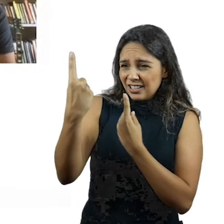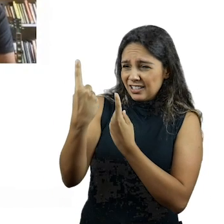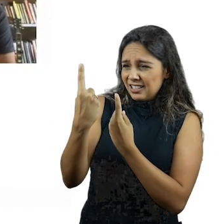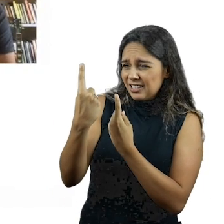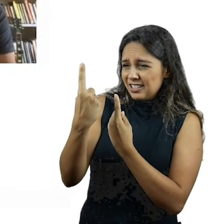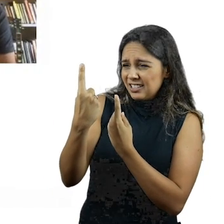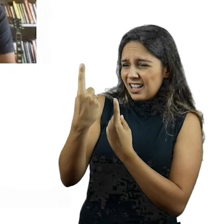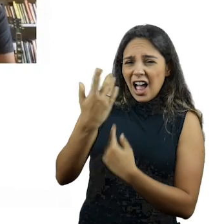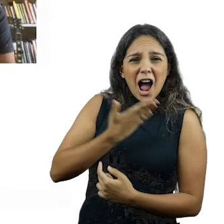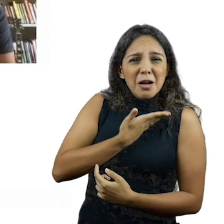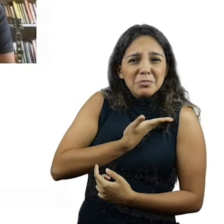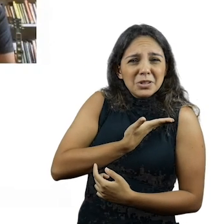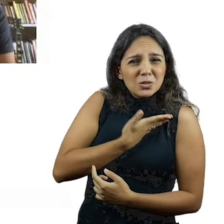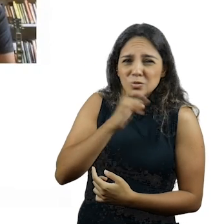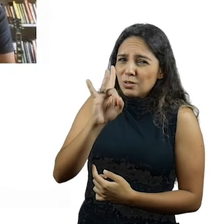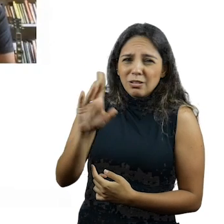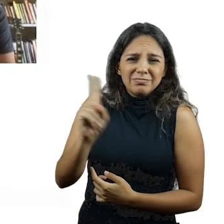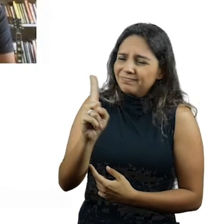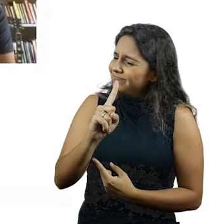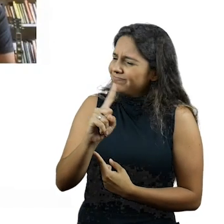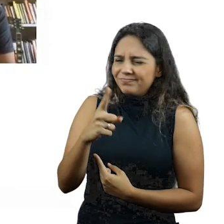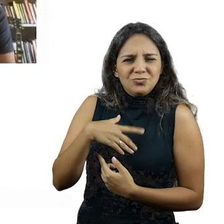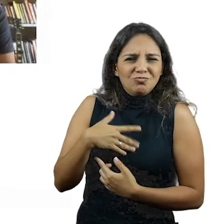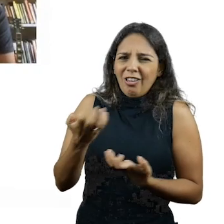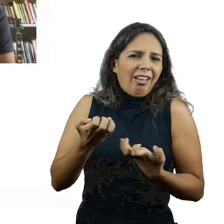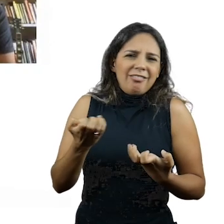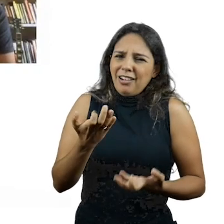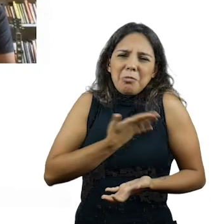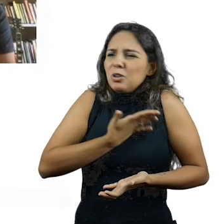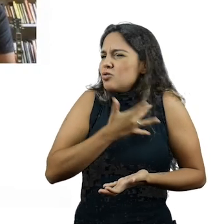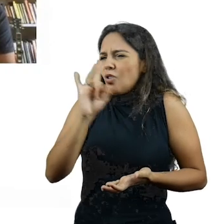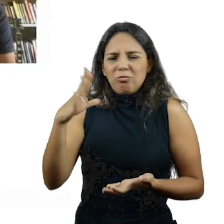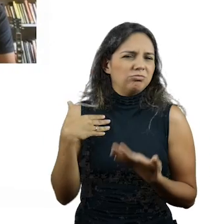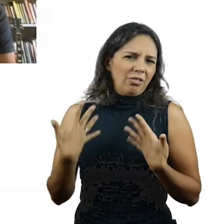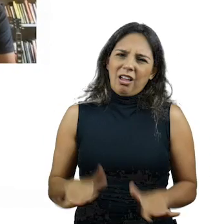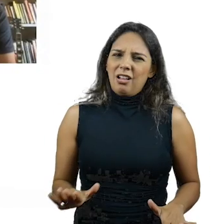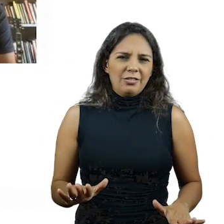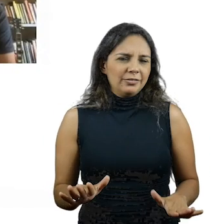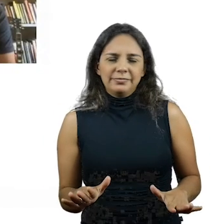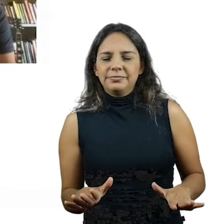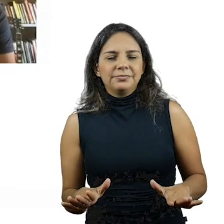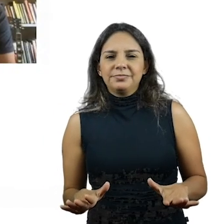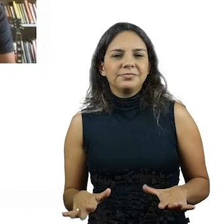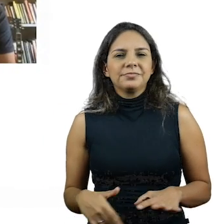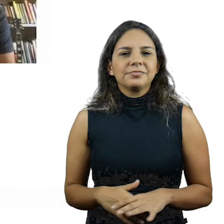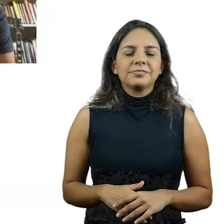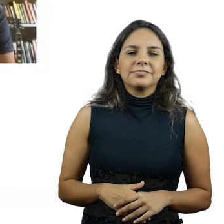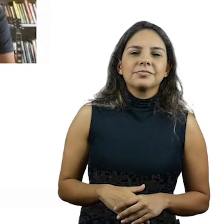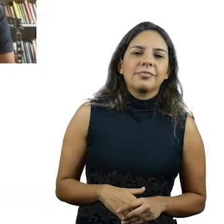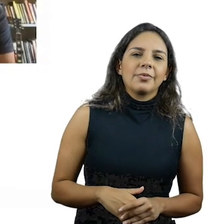Não quero ser só mais um amigo.